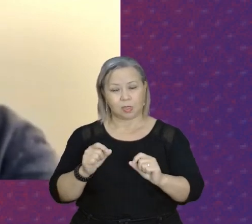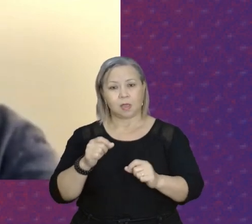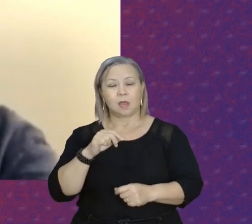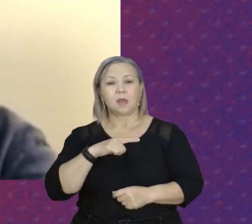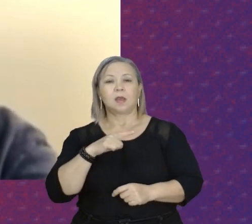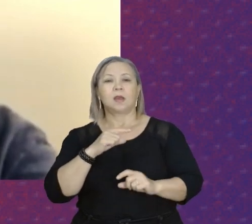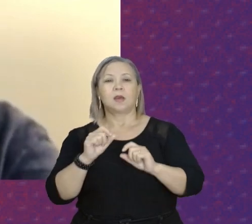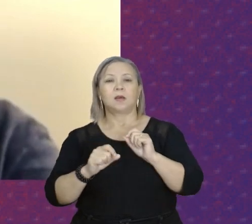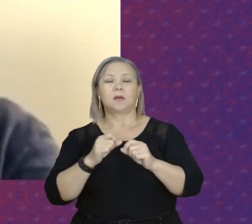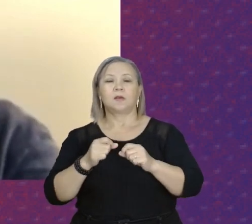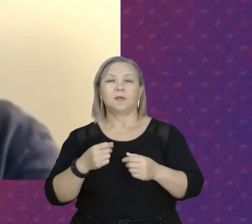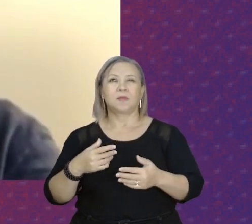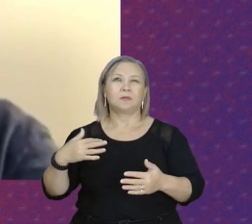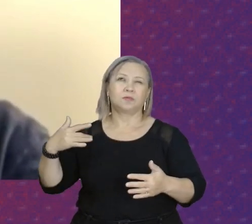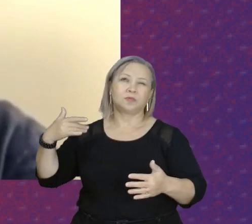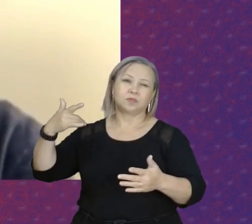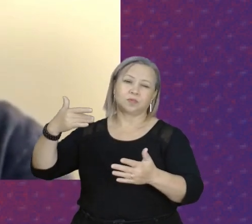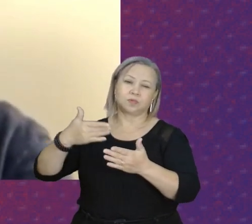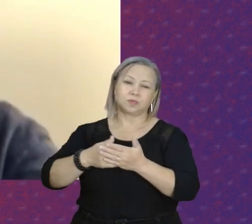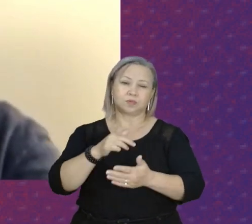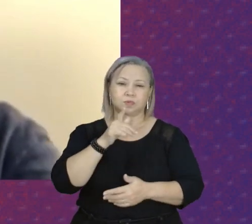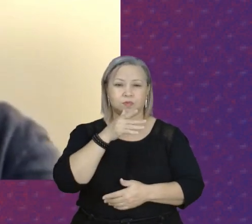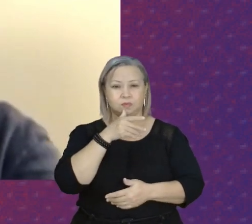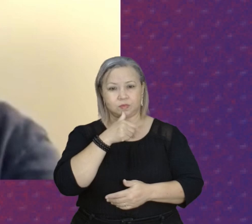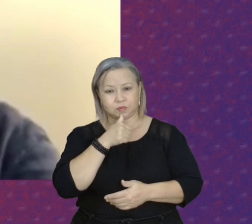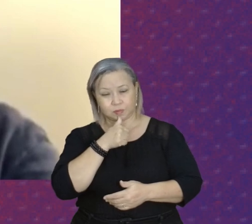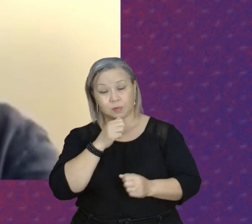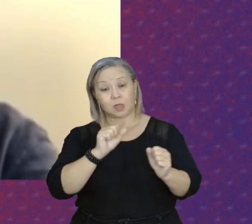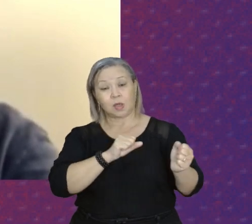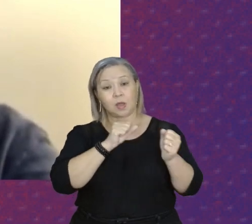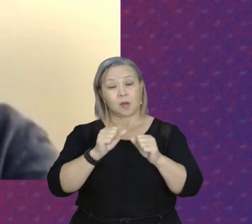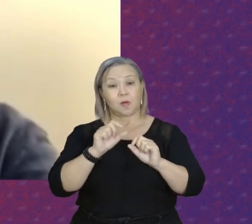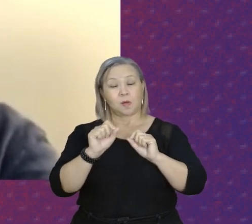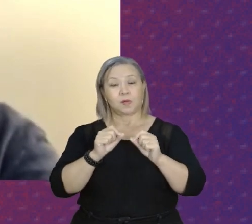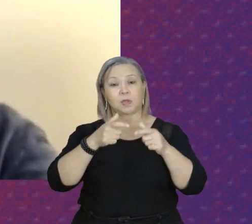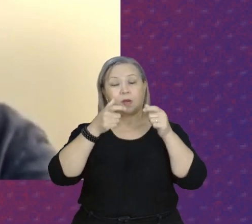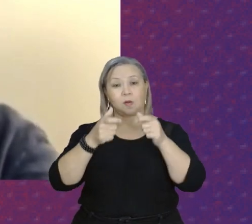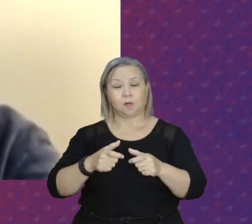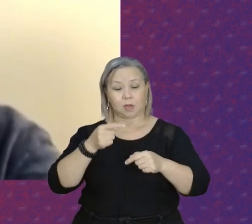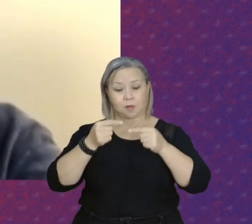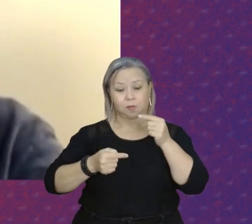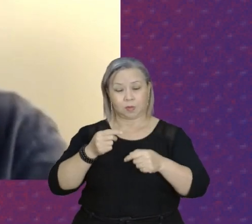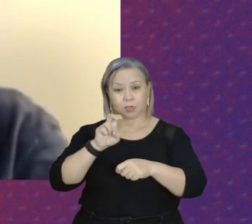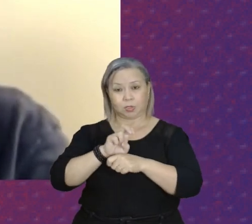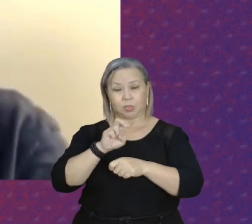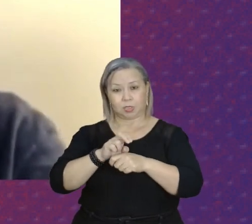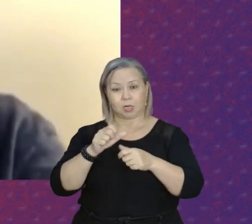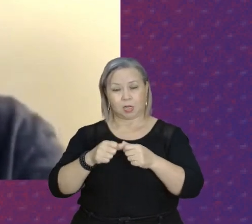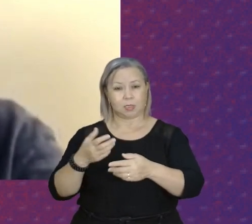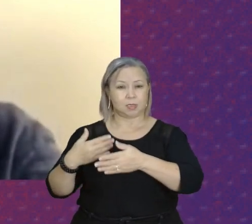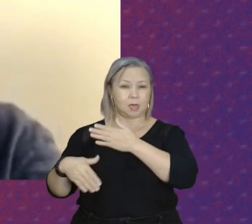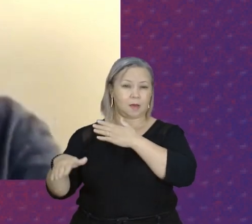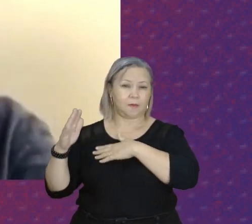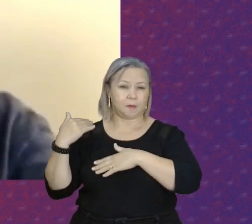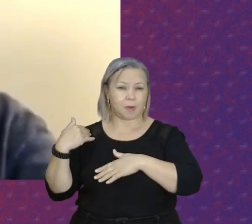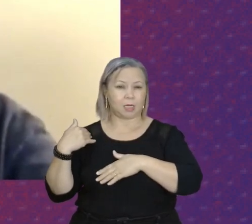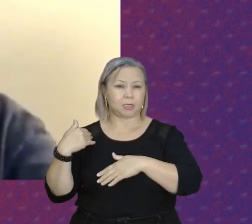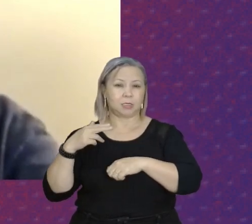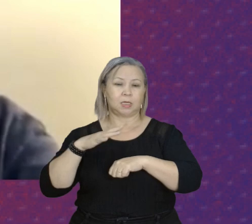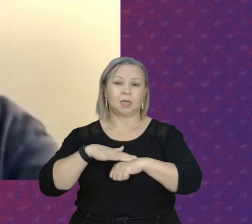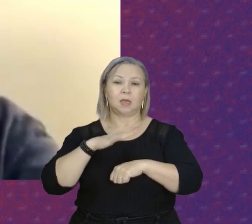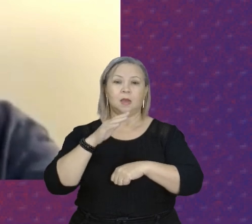teve um chão. Então, a gente pode pensar que o lugar da política de creche estava mais na